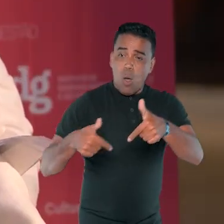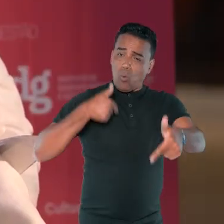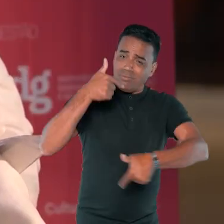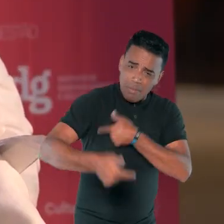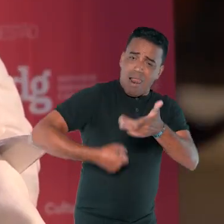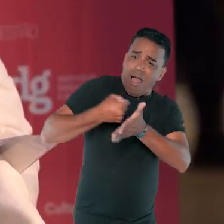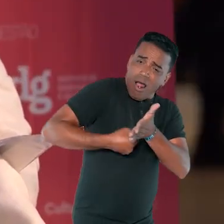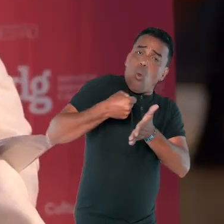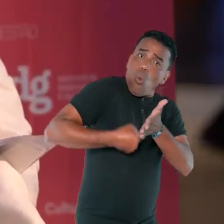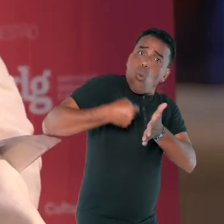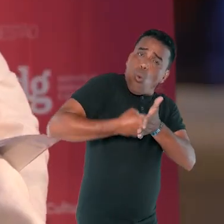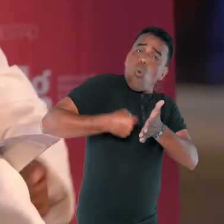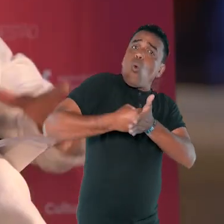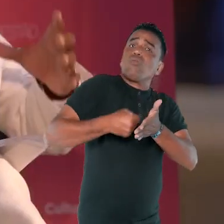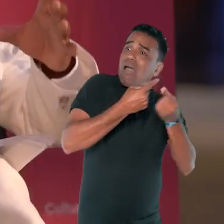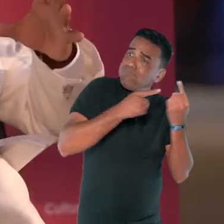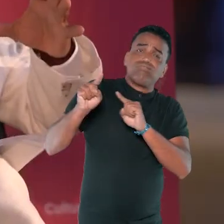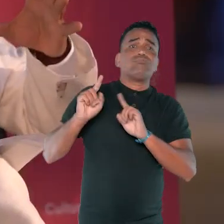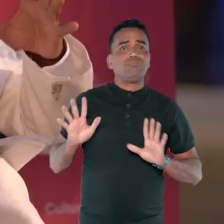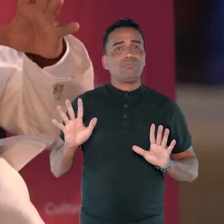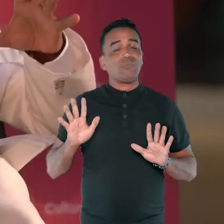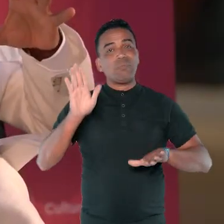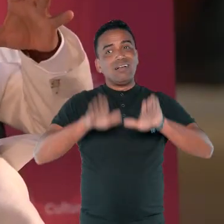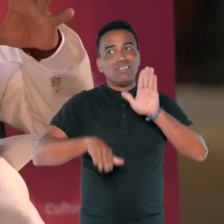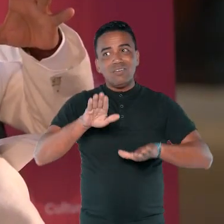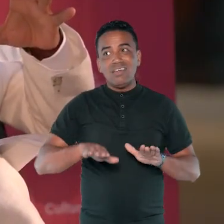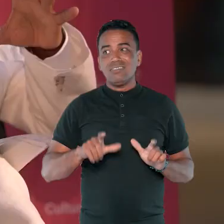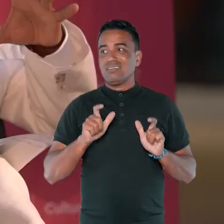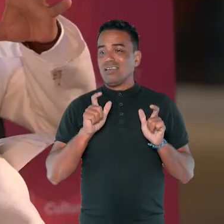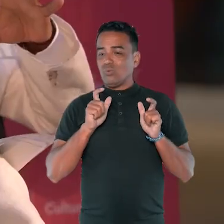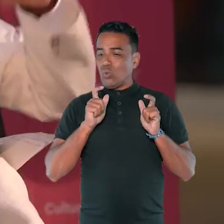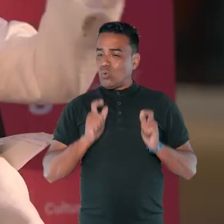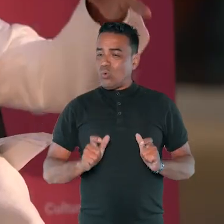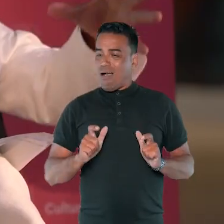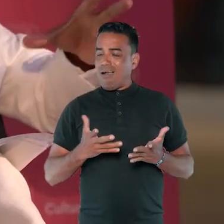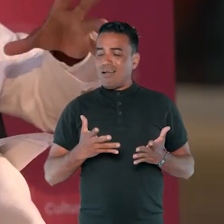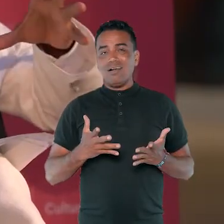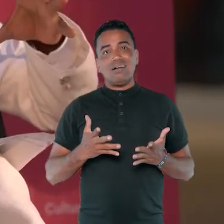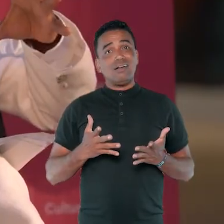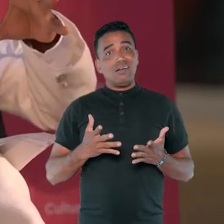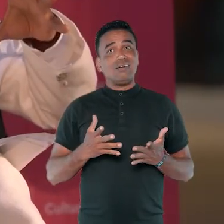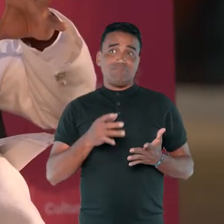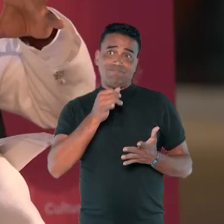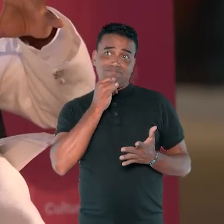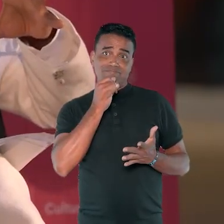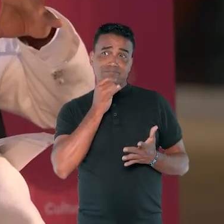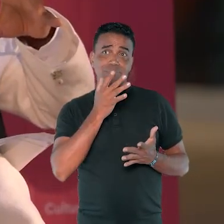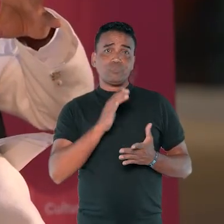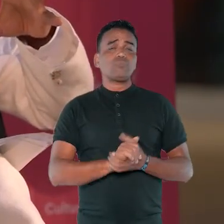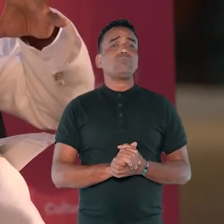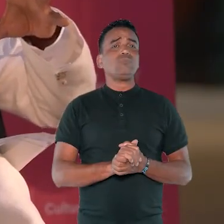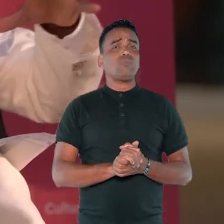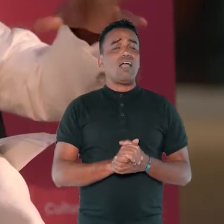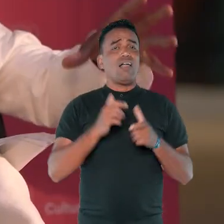lutar, mas às vezes ficamos nesse lugar tínhamos, né,